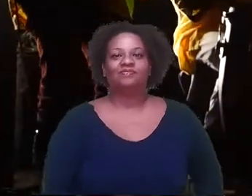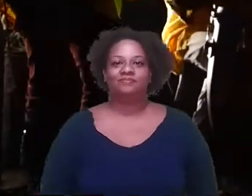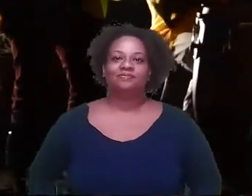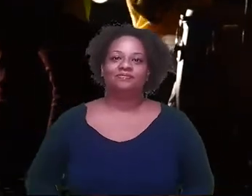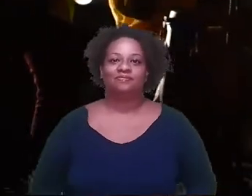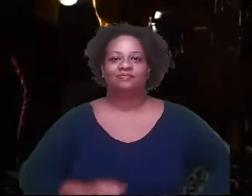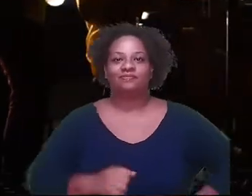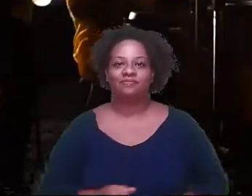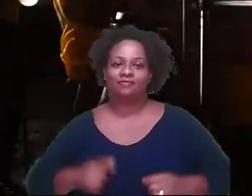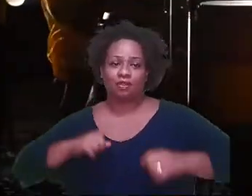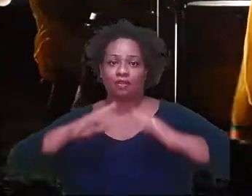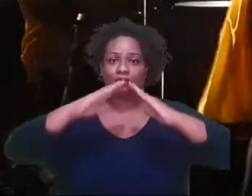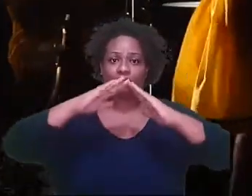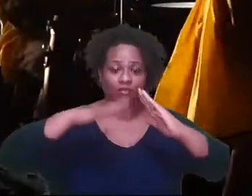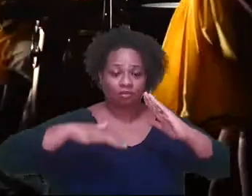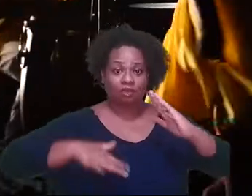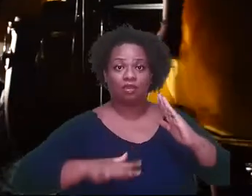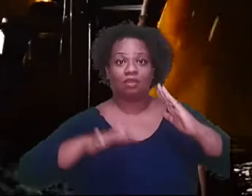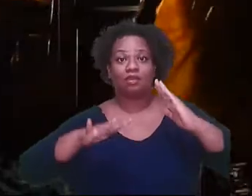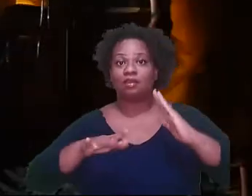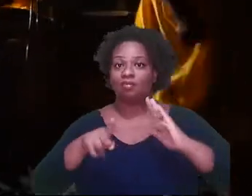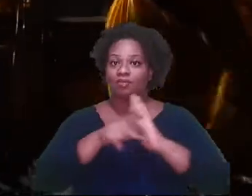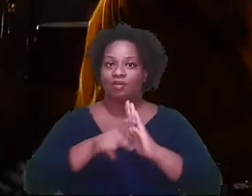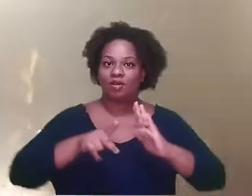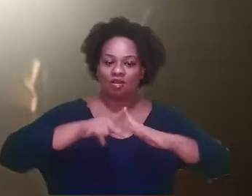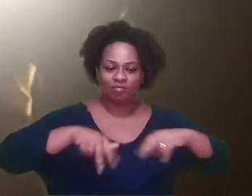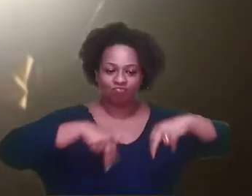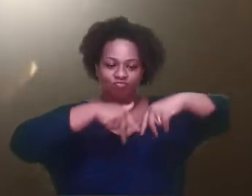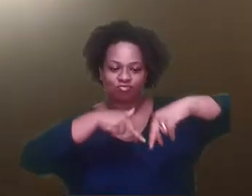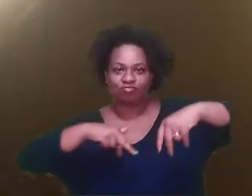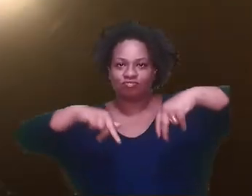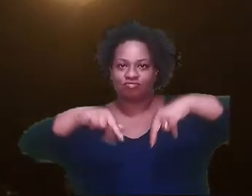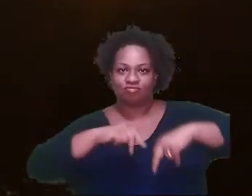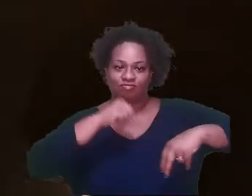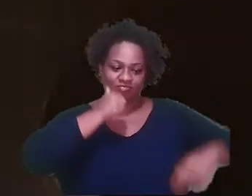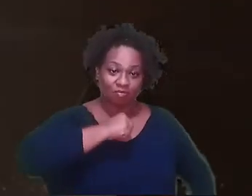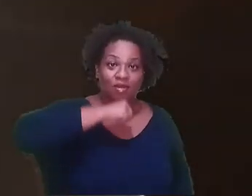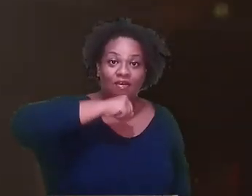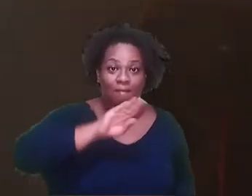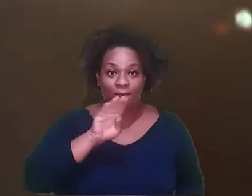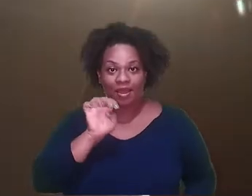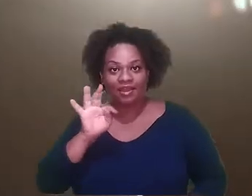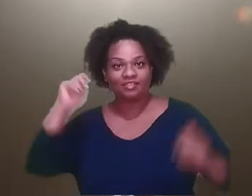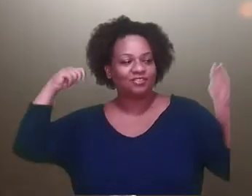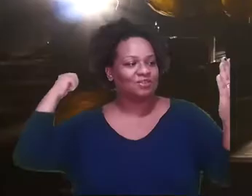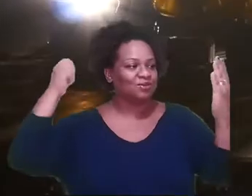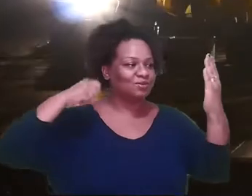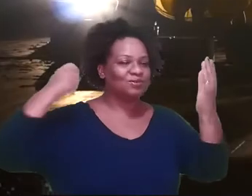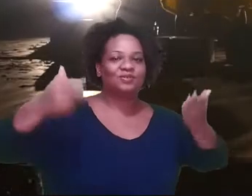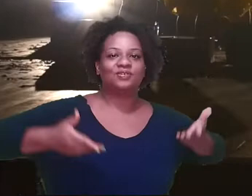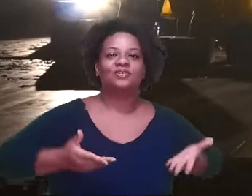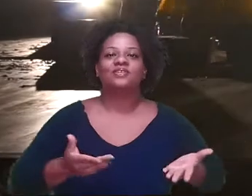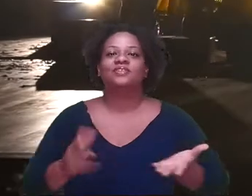O Guadalupe é um terreiro, é o terreiro da Ubingada. E mãe Bete de Oxum vem trazendo essa